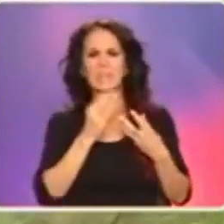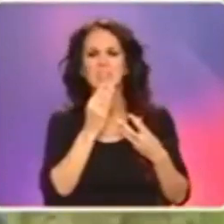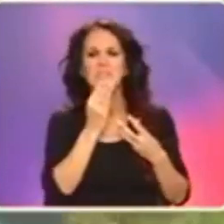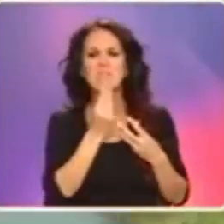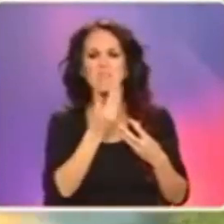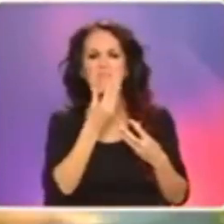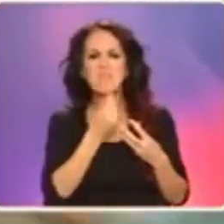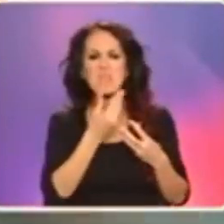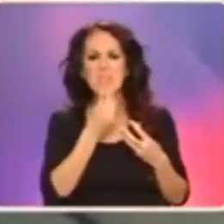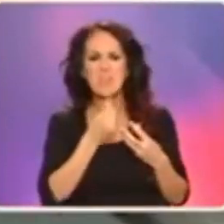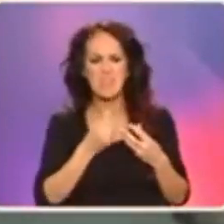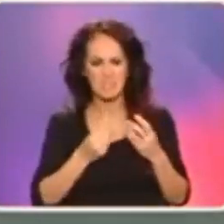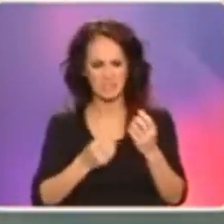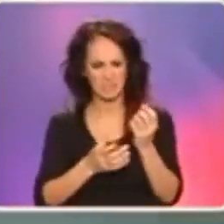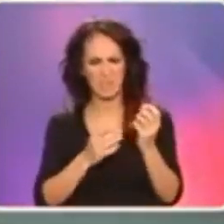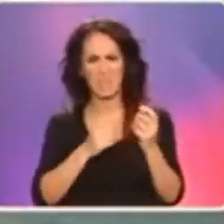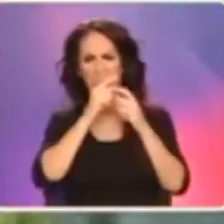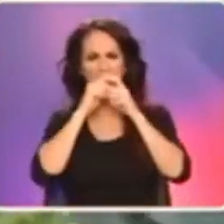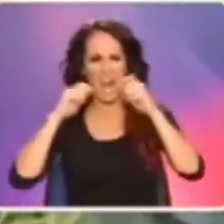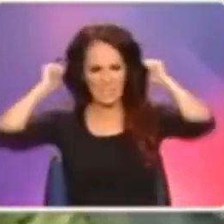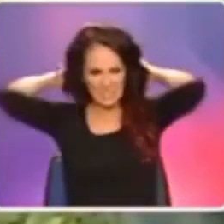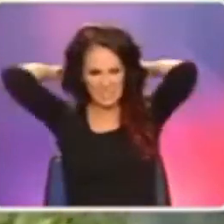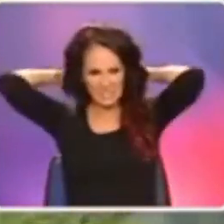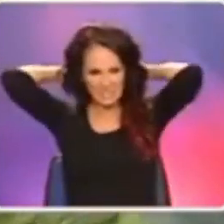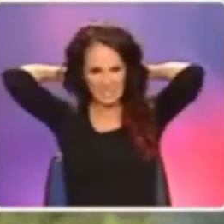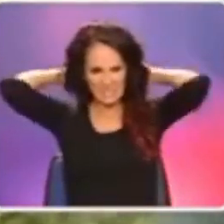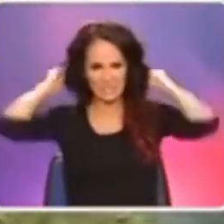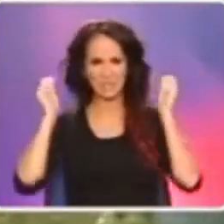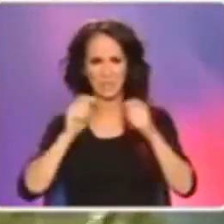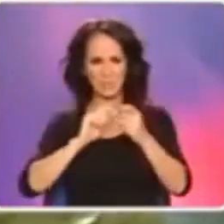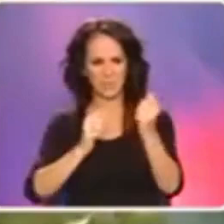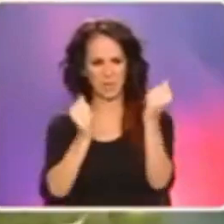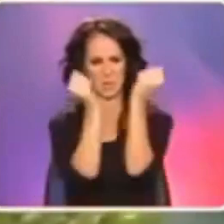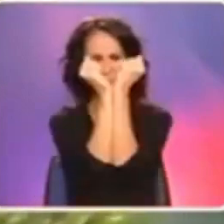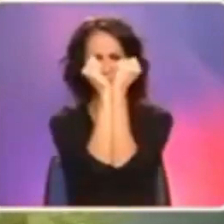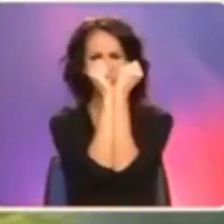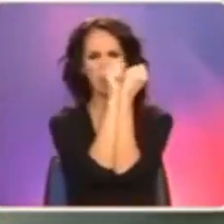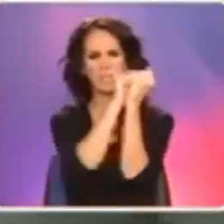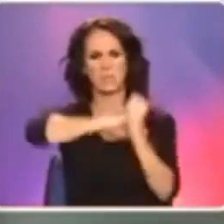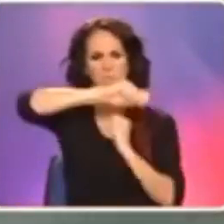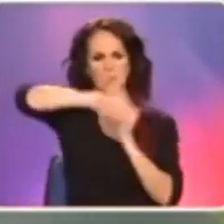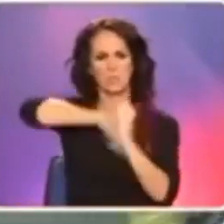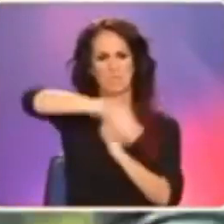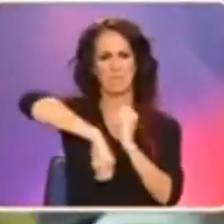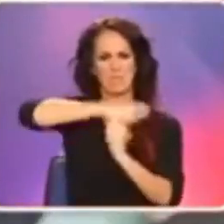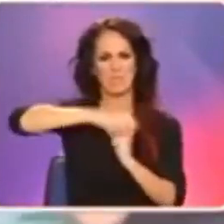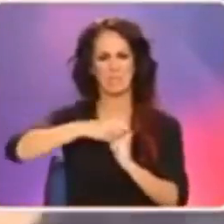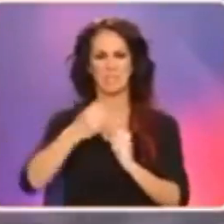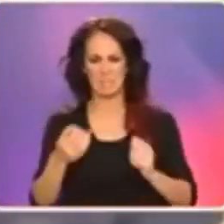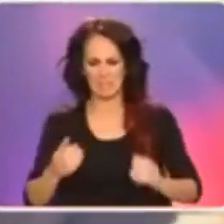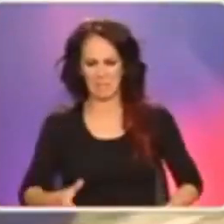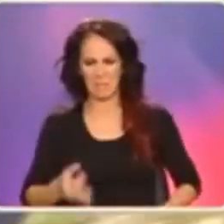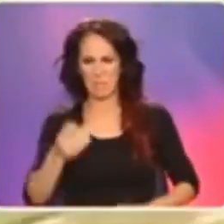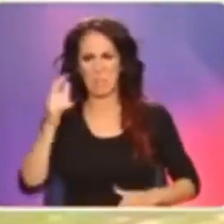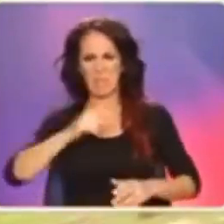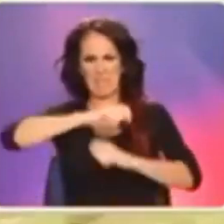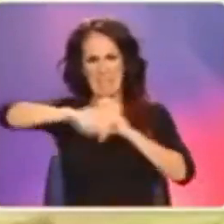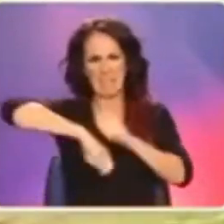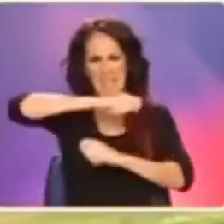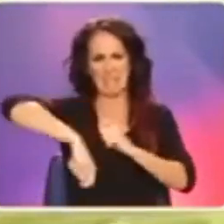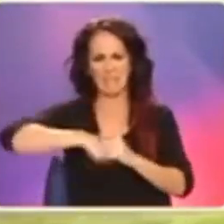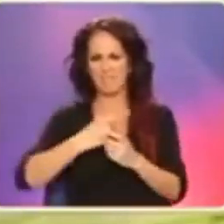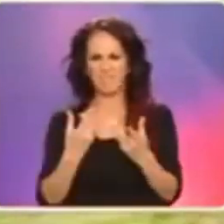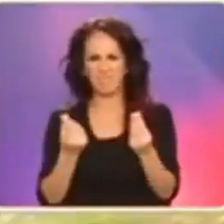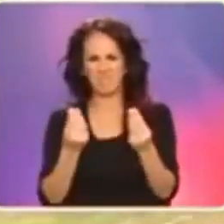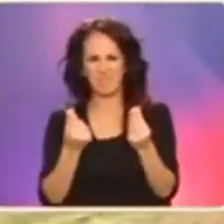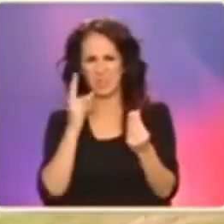pera, estava atado na boca, estava atado nos braços, nas pernas, estava descomposto, não dava para